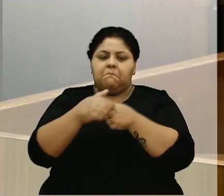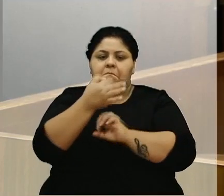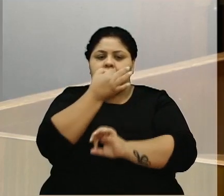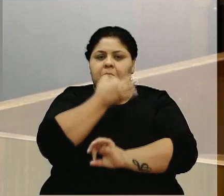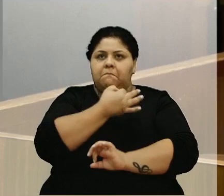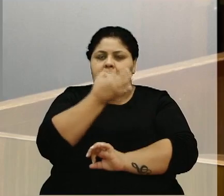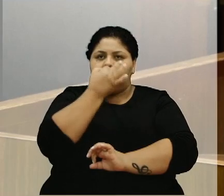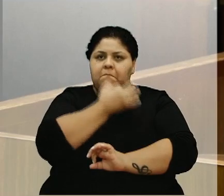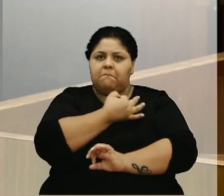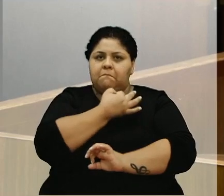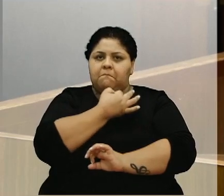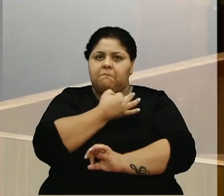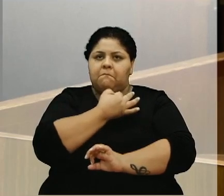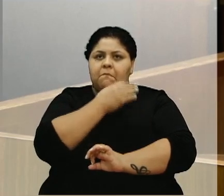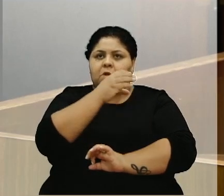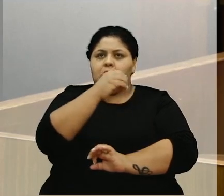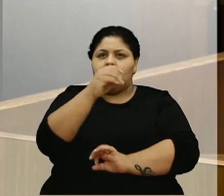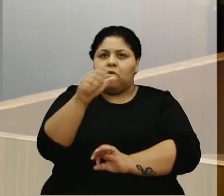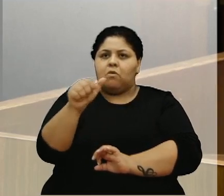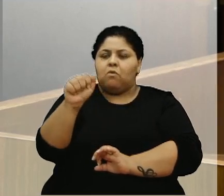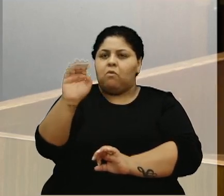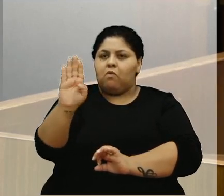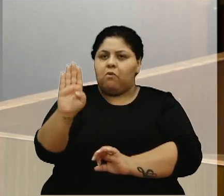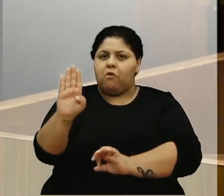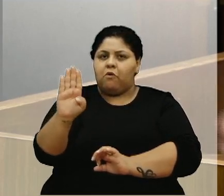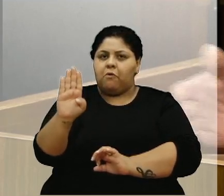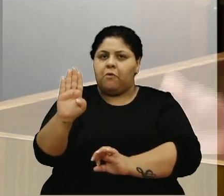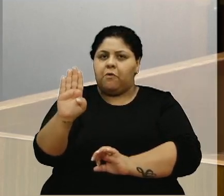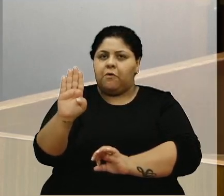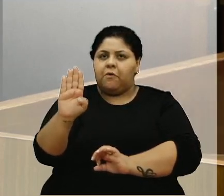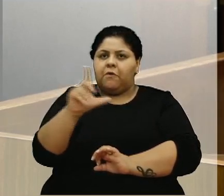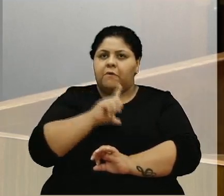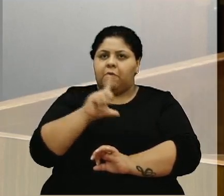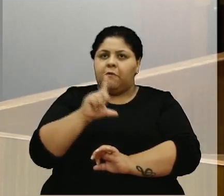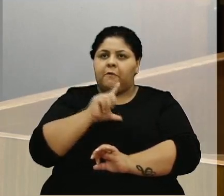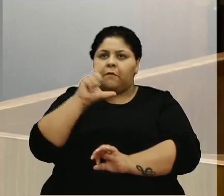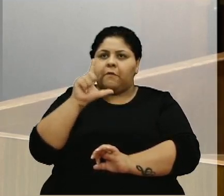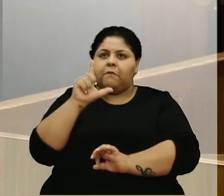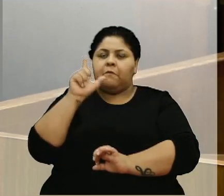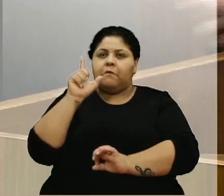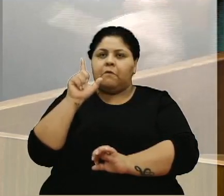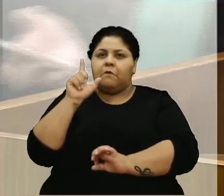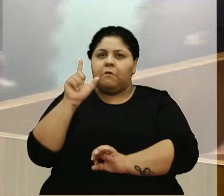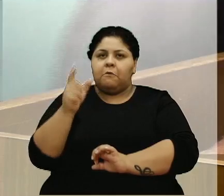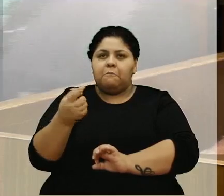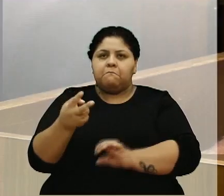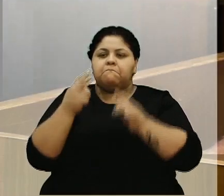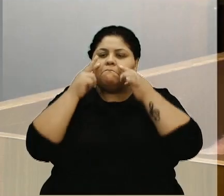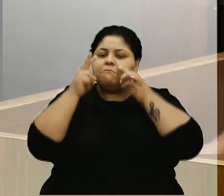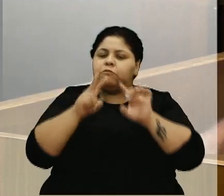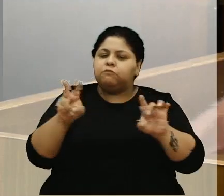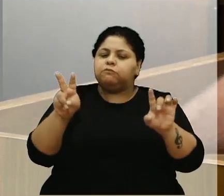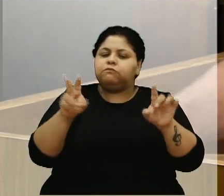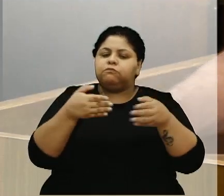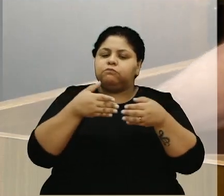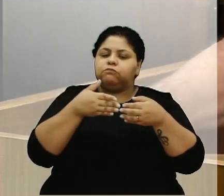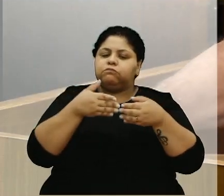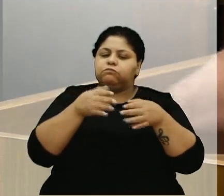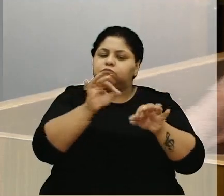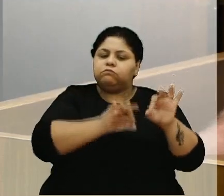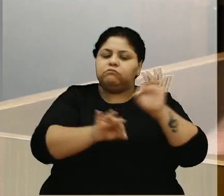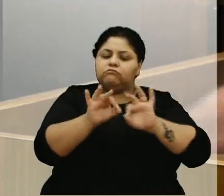Contagem de presença. A UAB, ela tem uma visão em conduzir